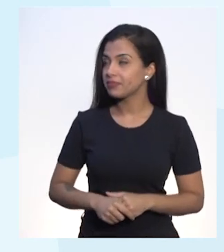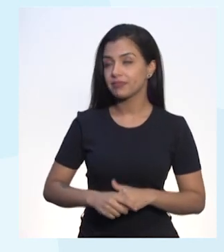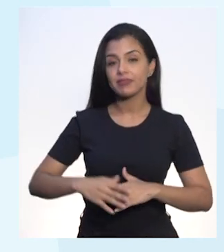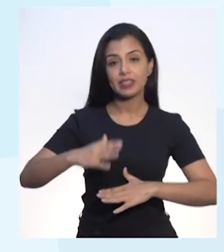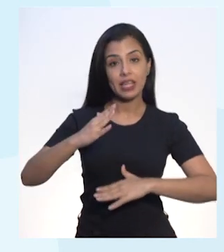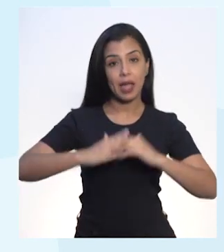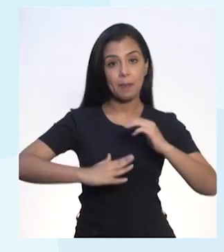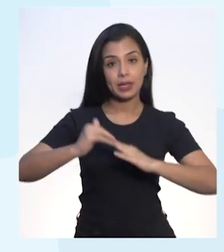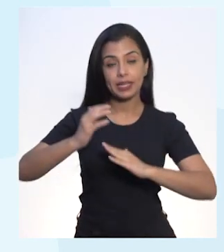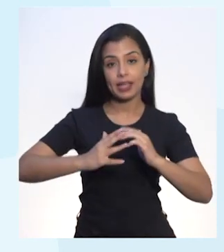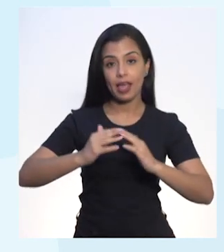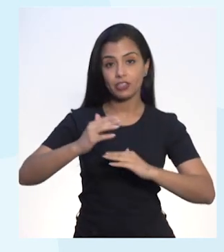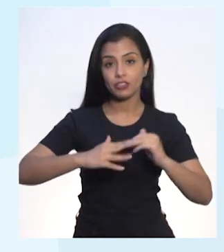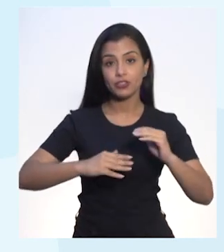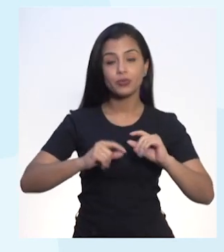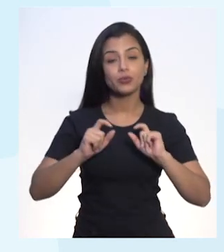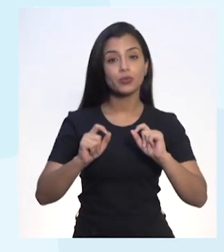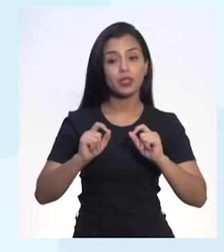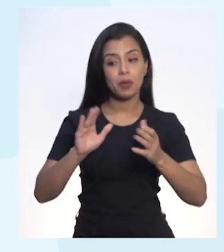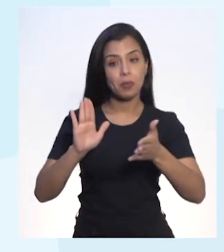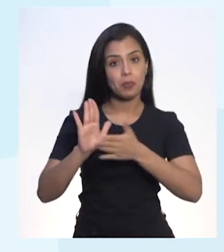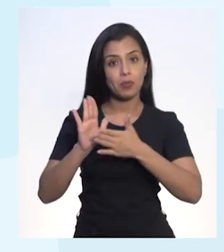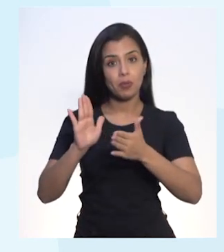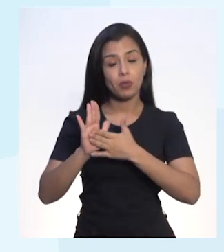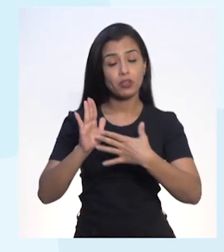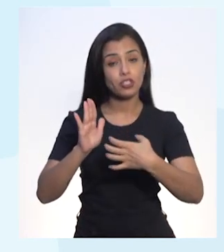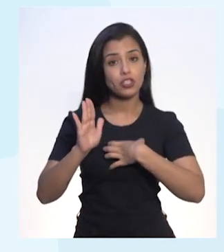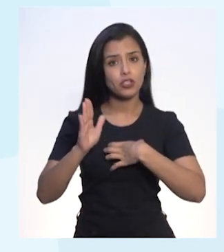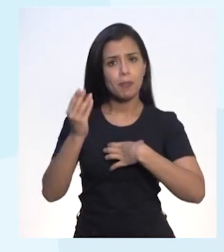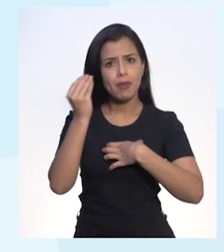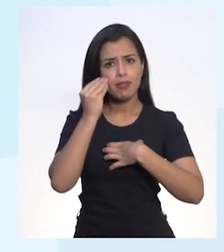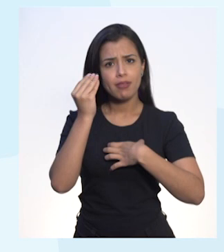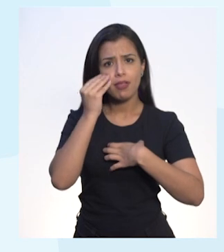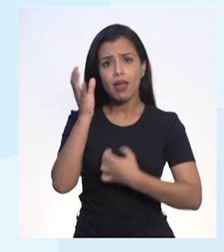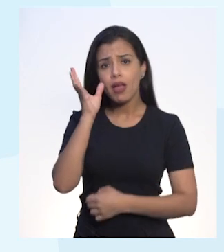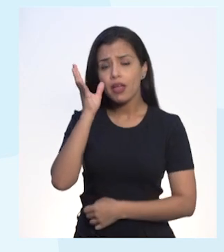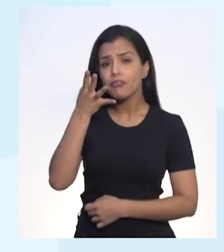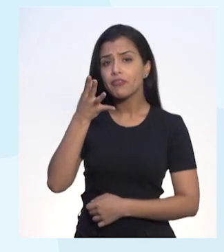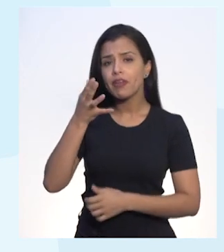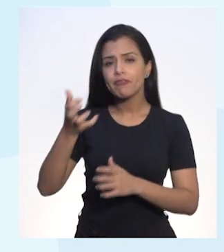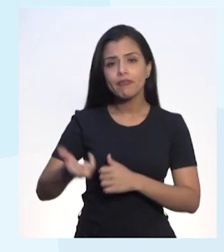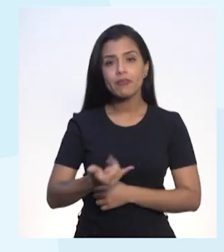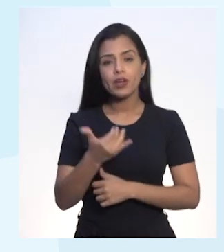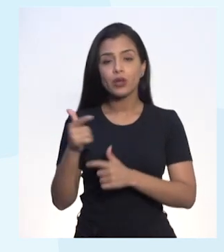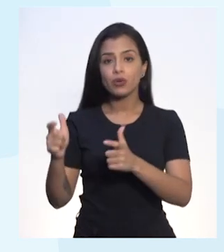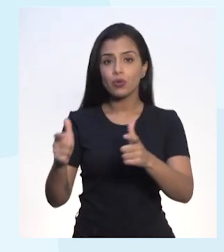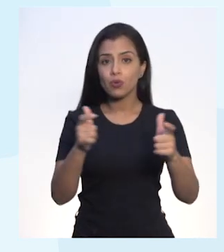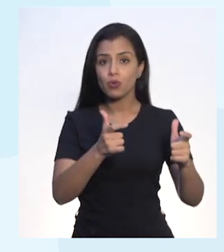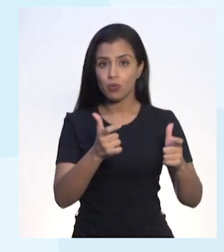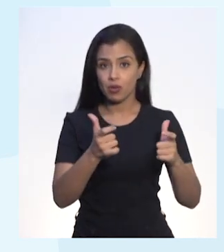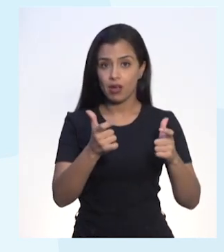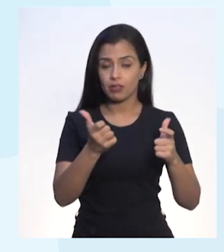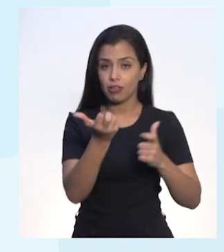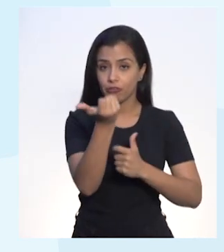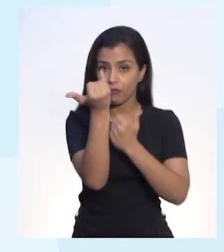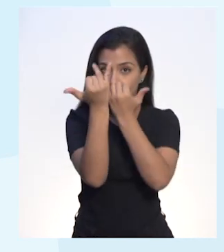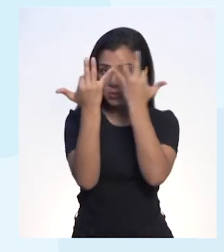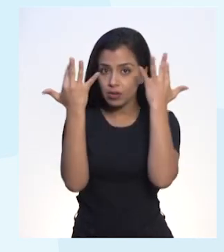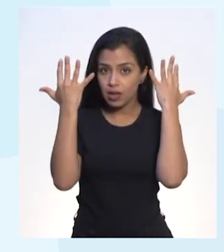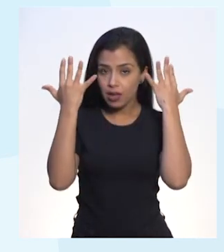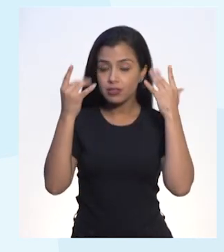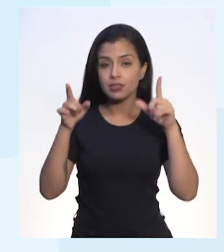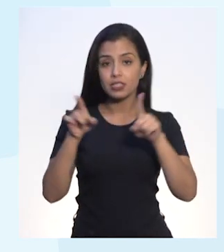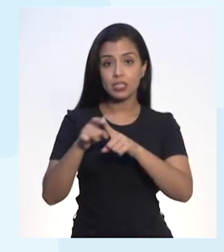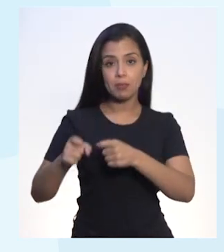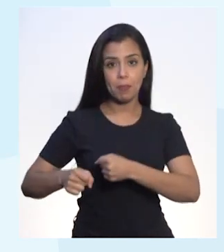propor formas de atuação para a conservação dos diferentes domínios florestados e defender políticas que